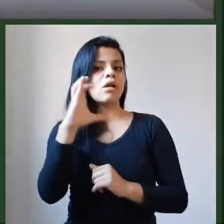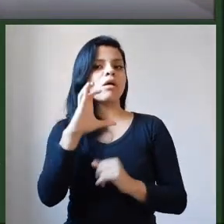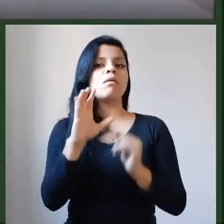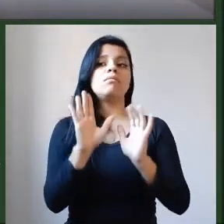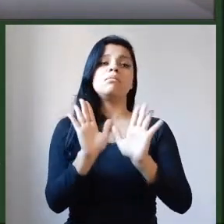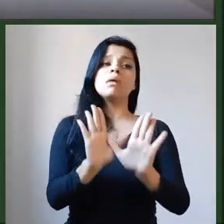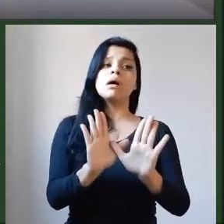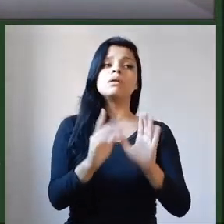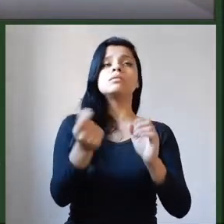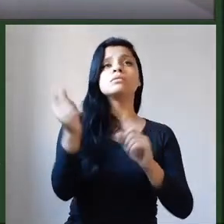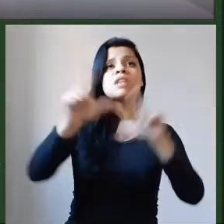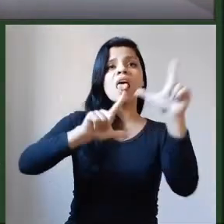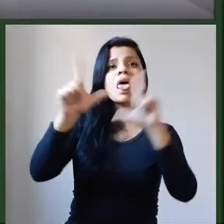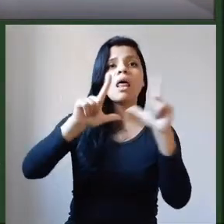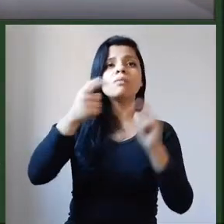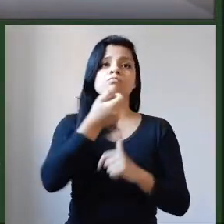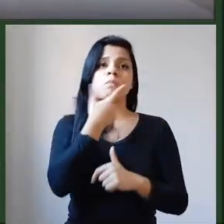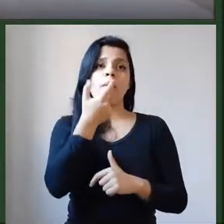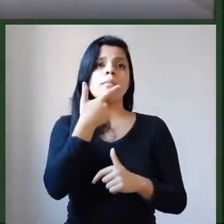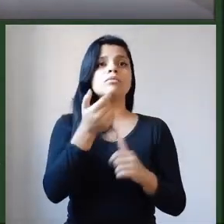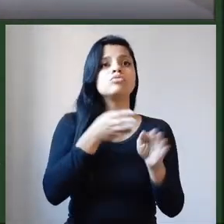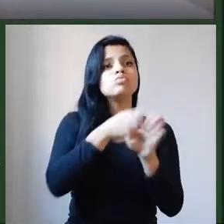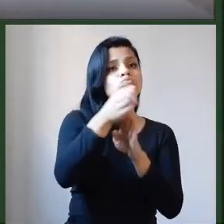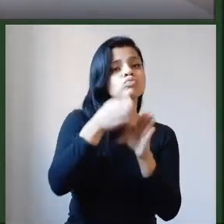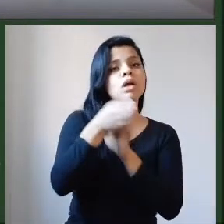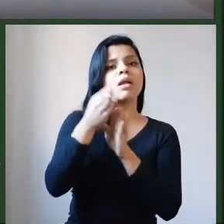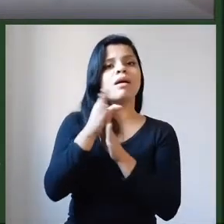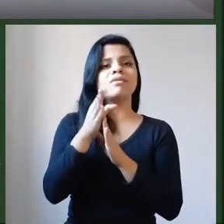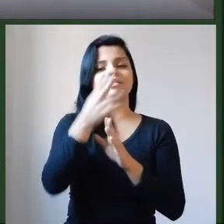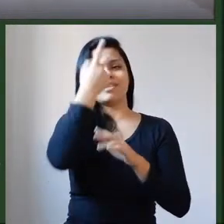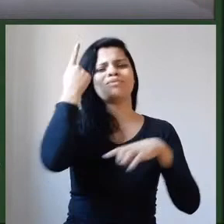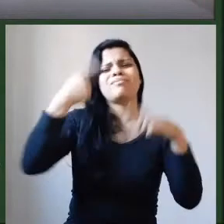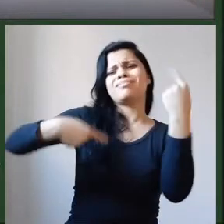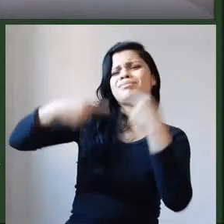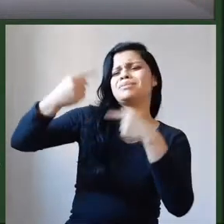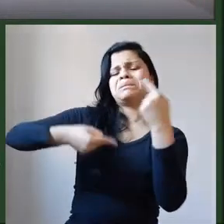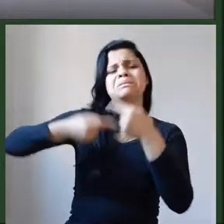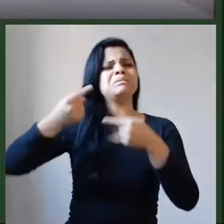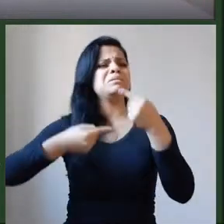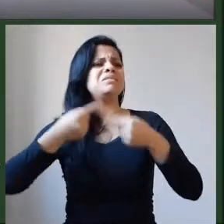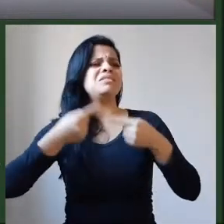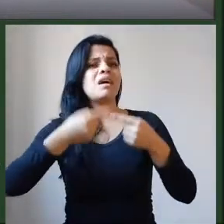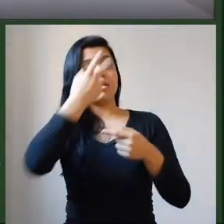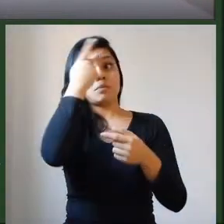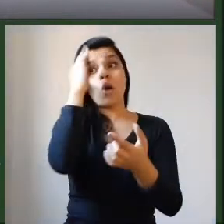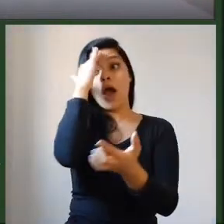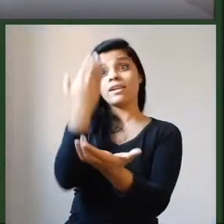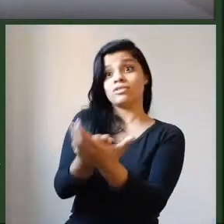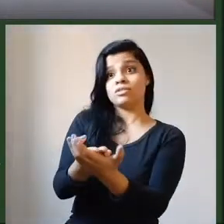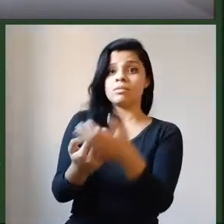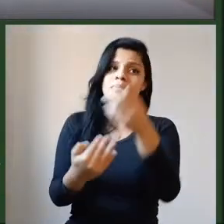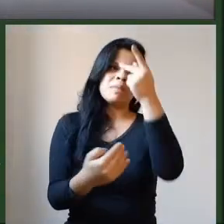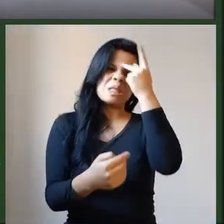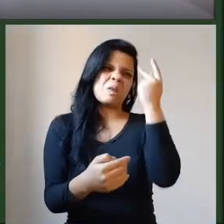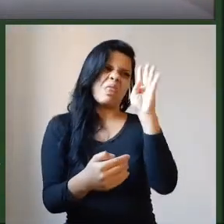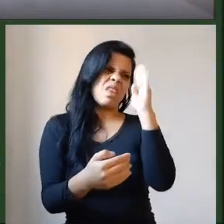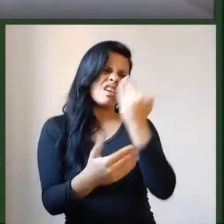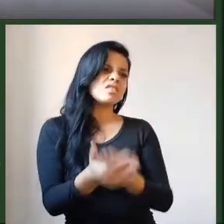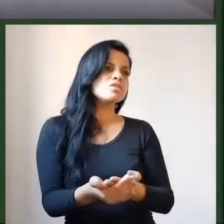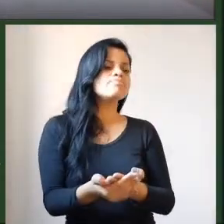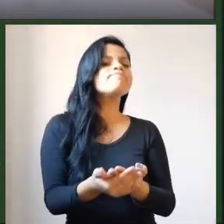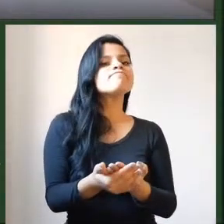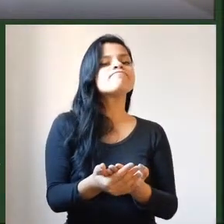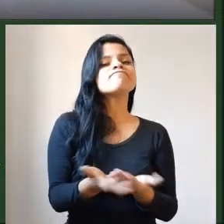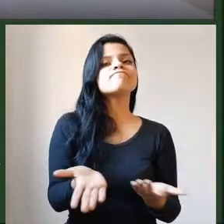polêmica, muita gente acreditando nessas informações e tomando como verdade. Você teve algum momento que isso